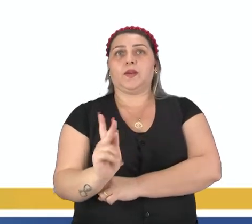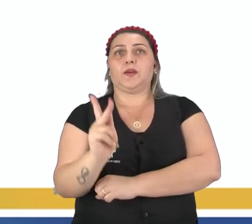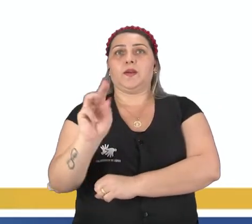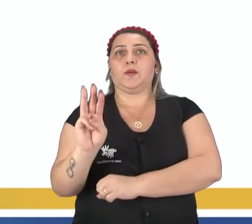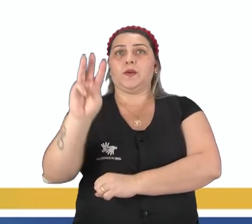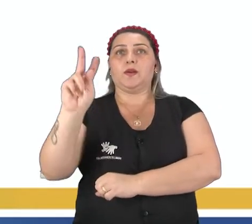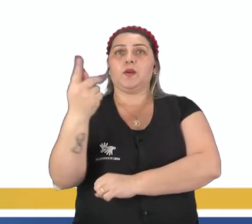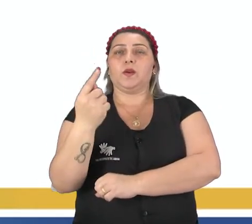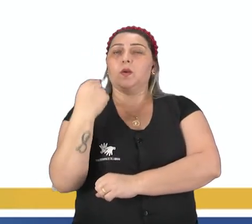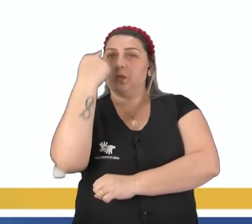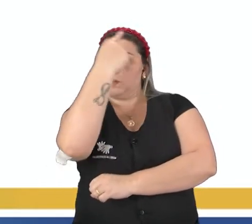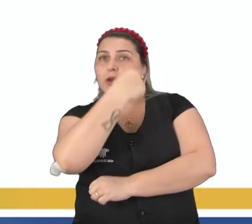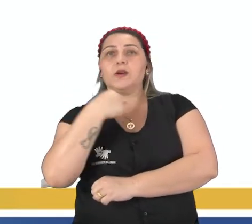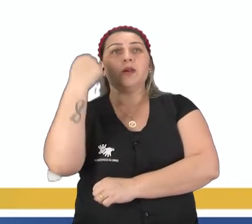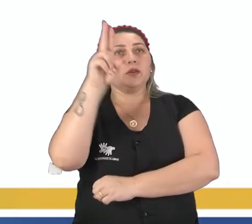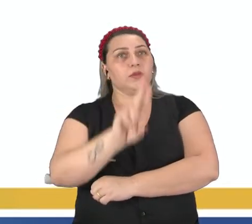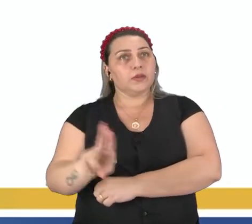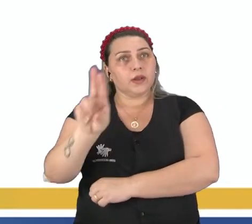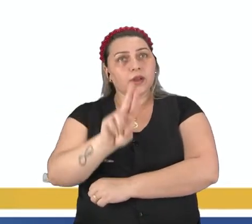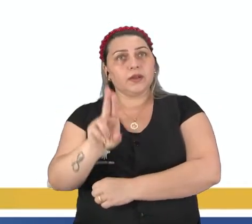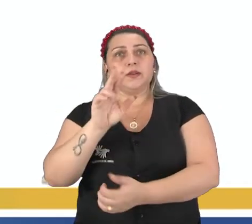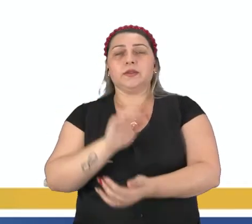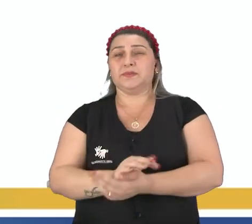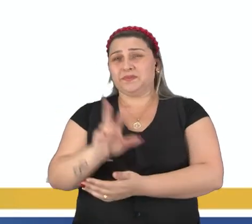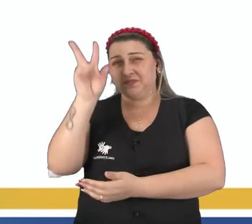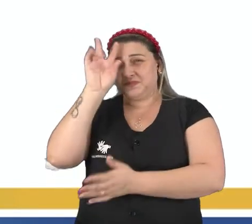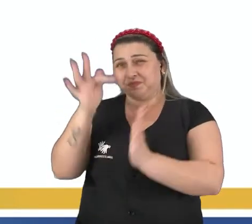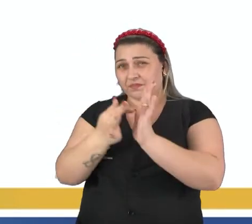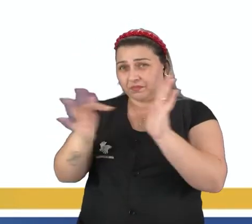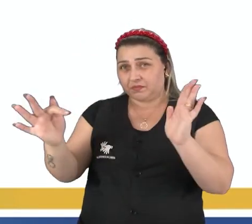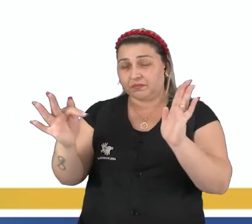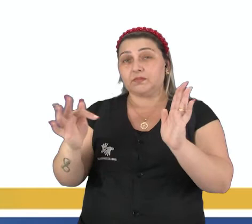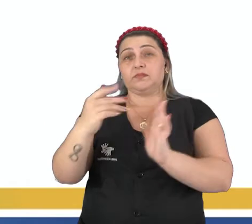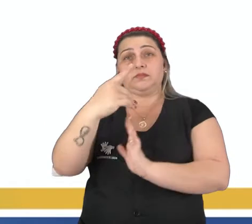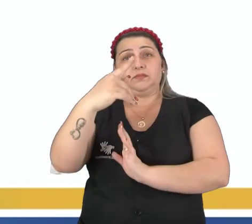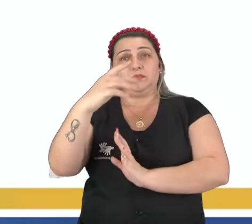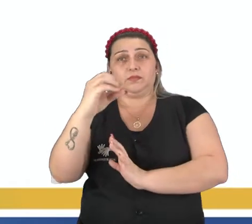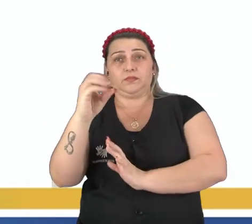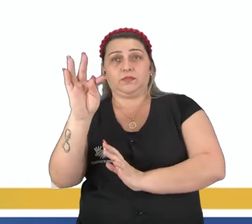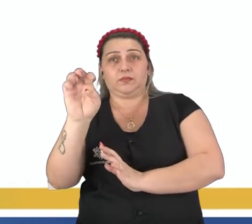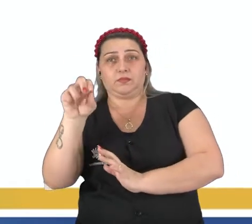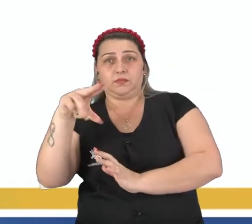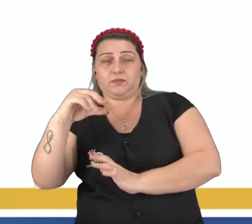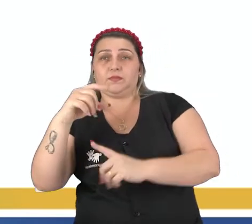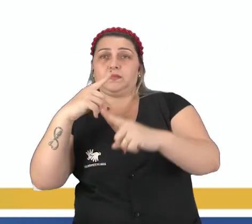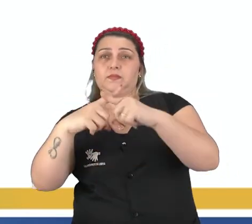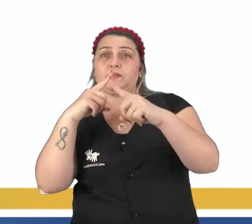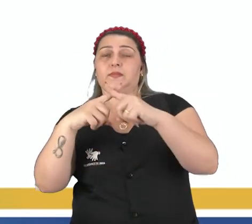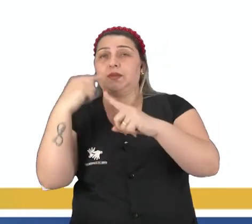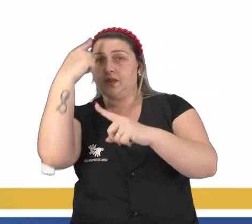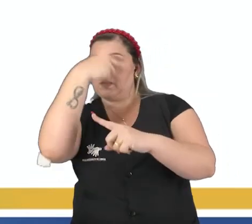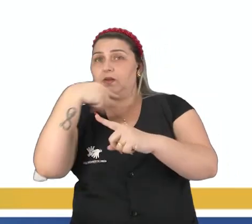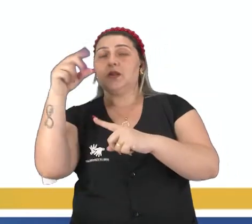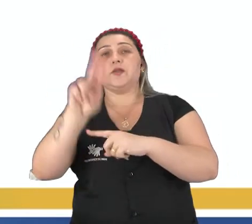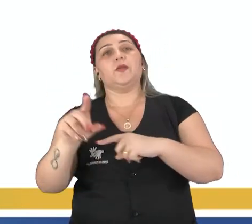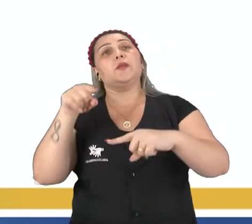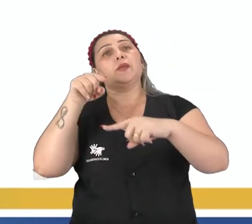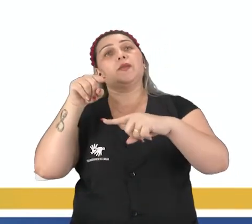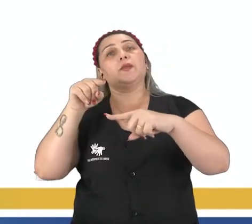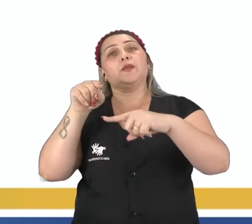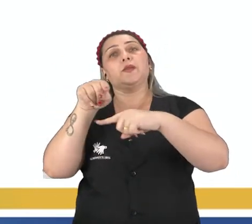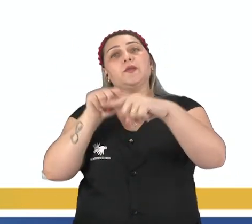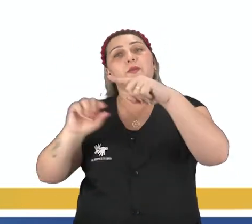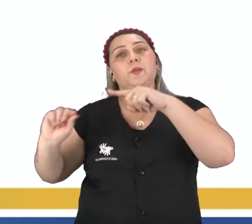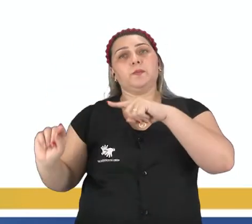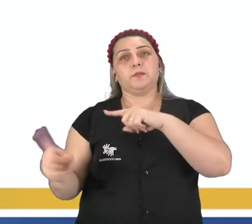kWh durante 1 hora de utilização. Então, lembra da fórmula? Potência vezes tempo de uso dividido por